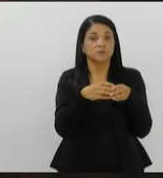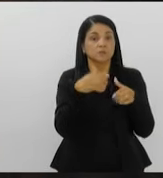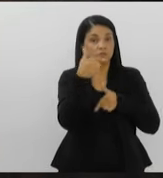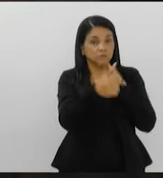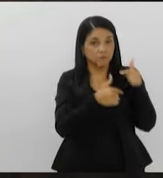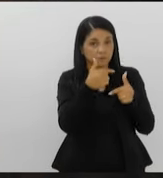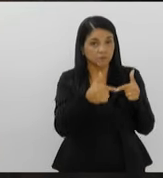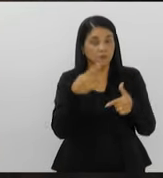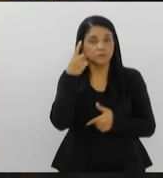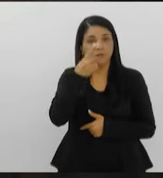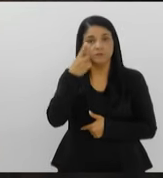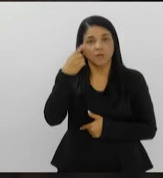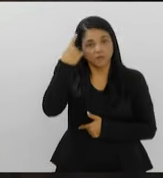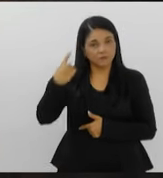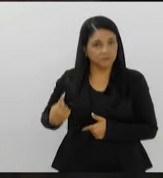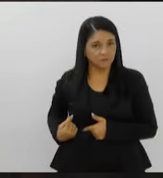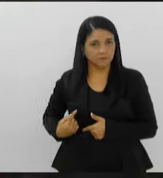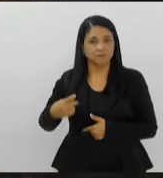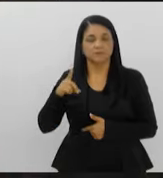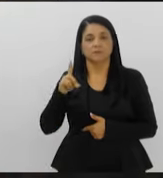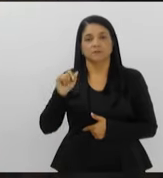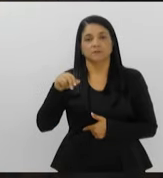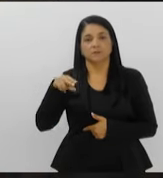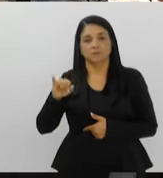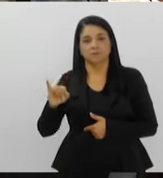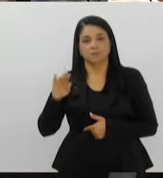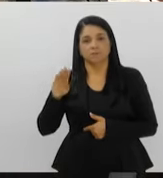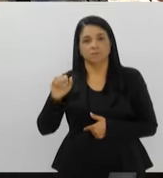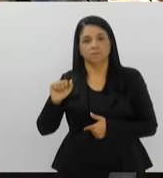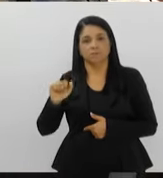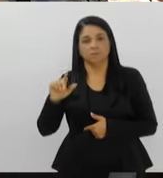Trabalho, deputada Dani Balbi.